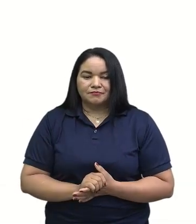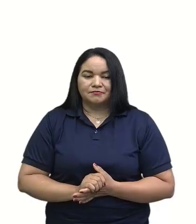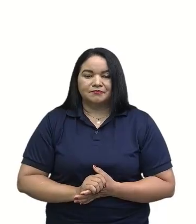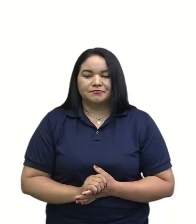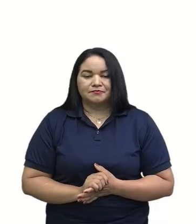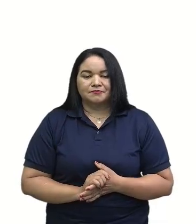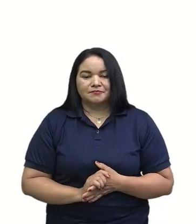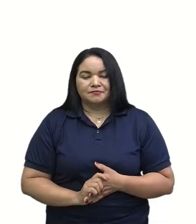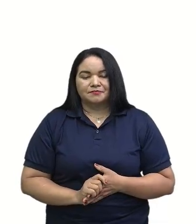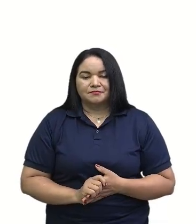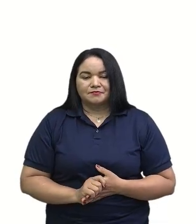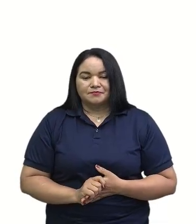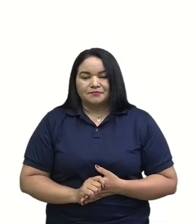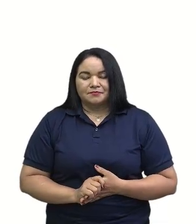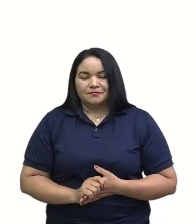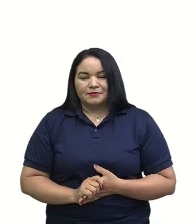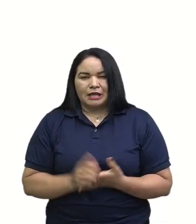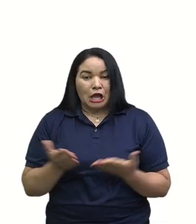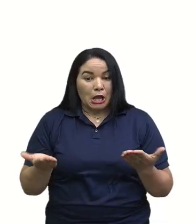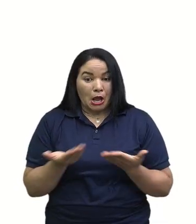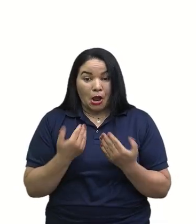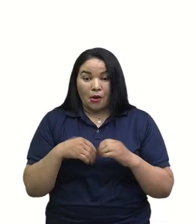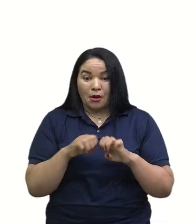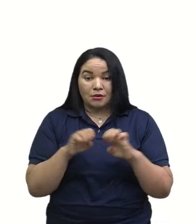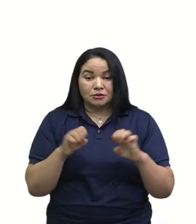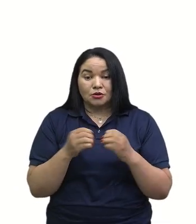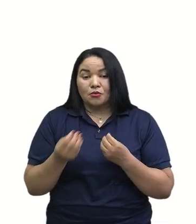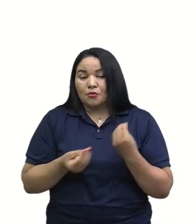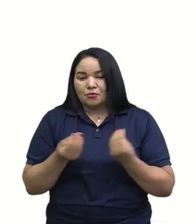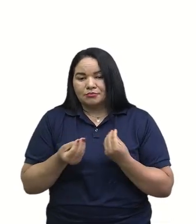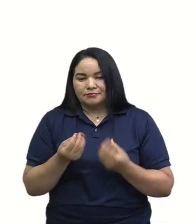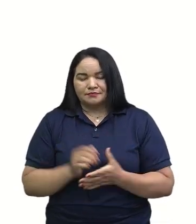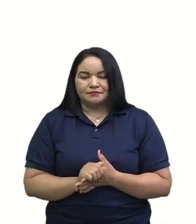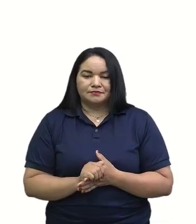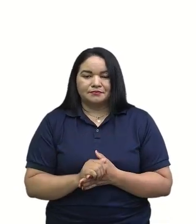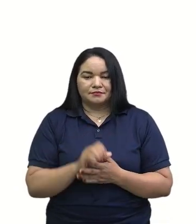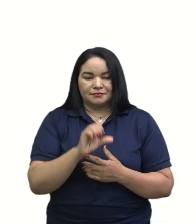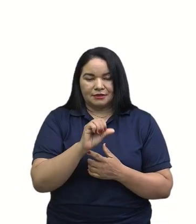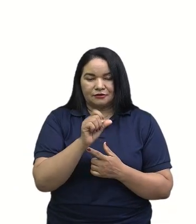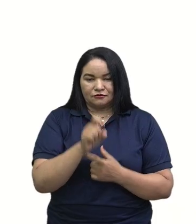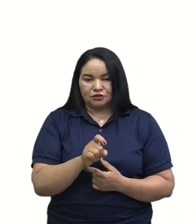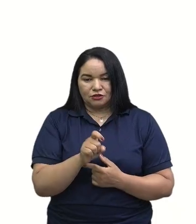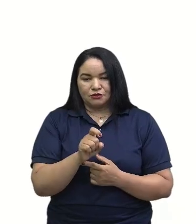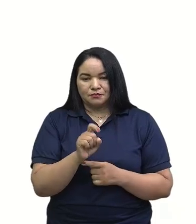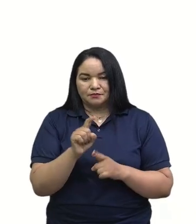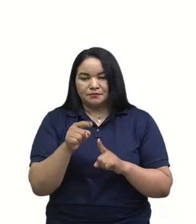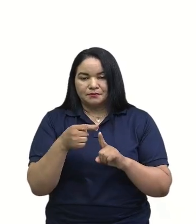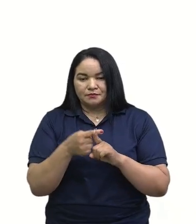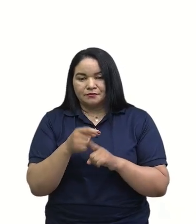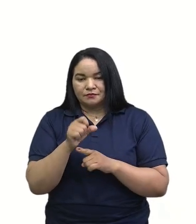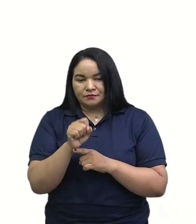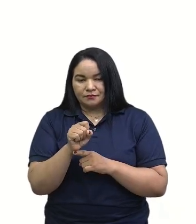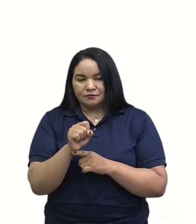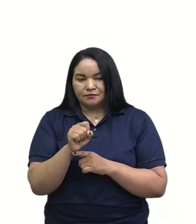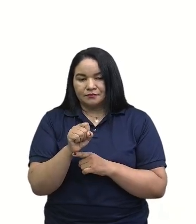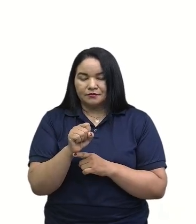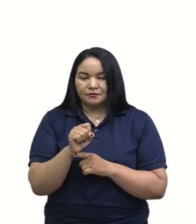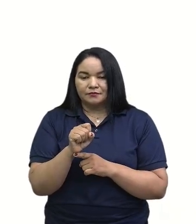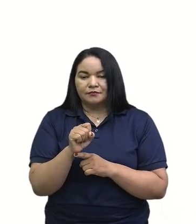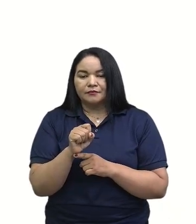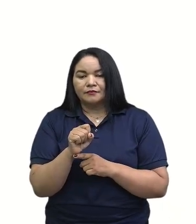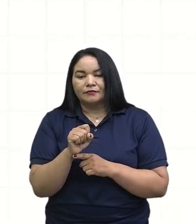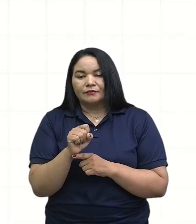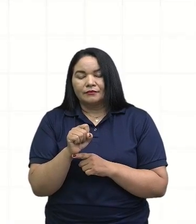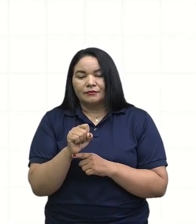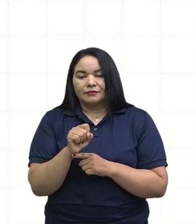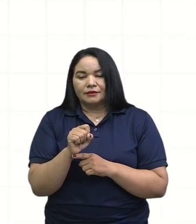montar a equação? Vamos ficar com a equação assim, ó. 9x mais 8, que é